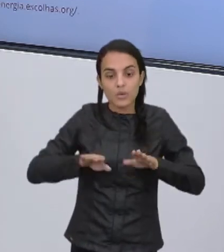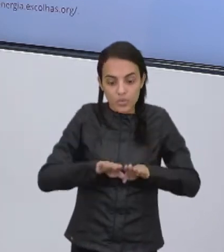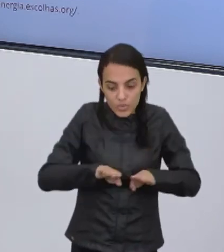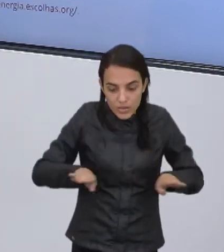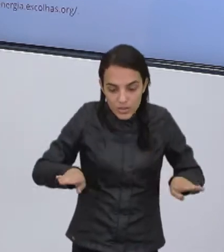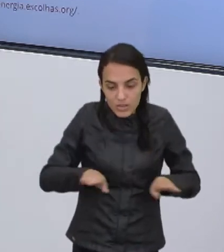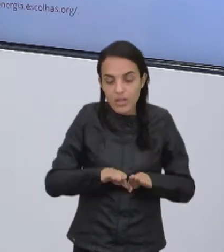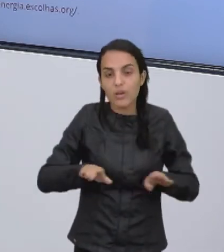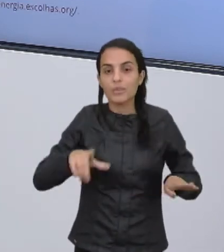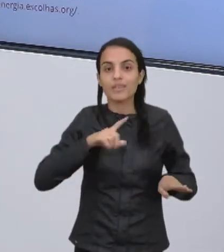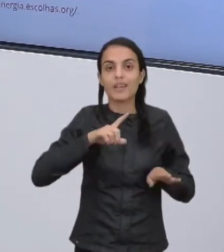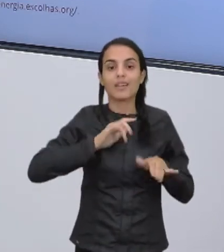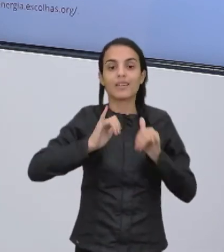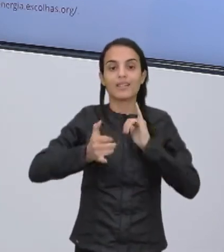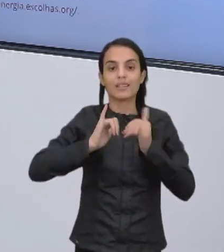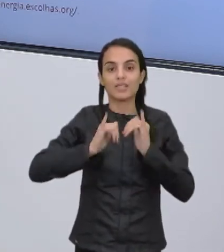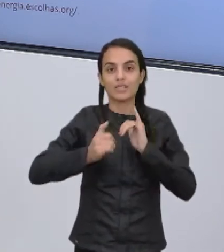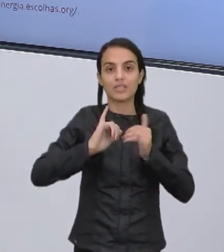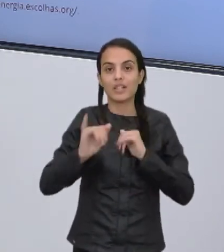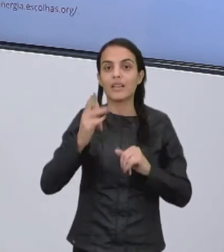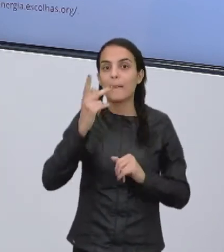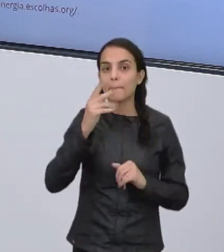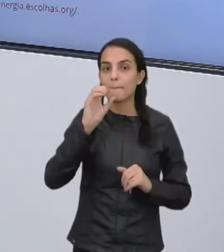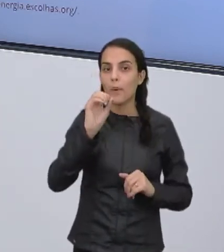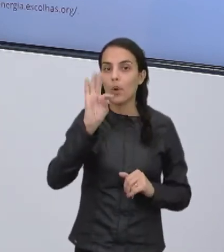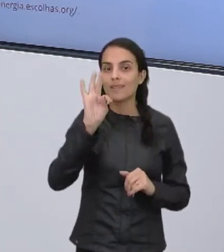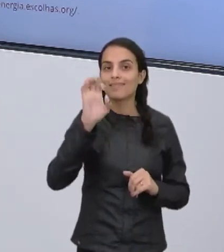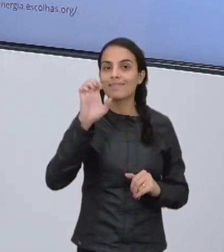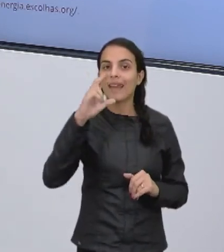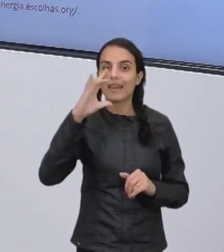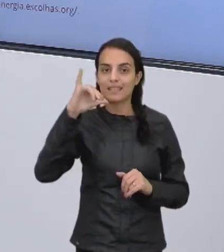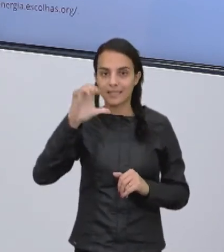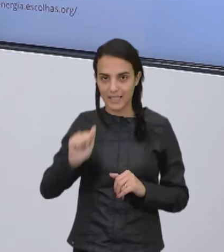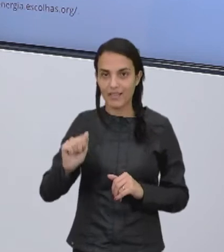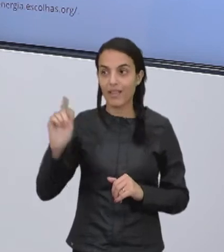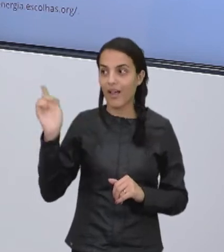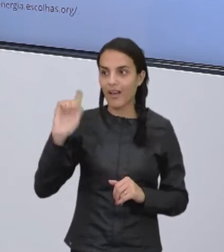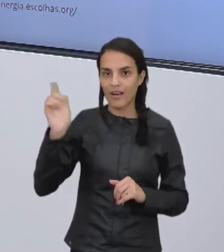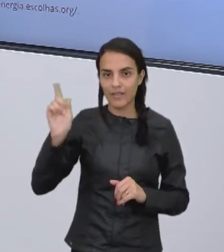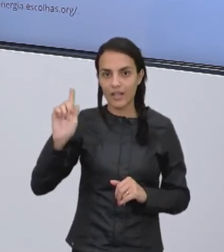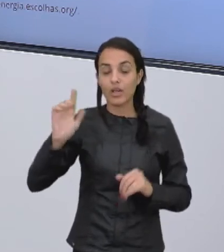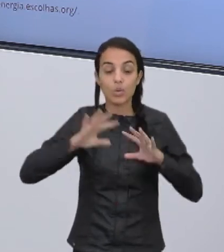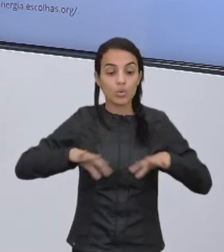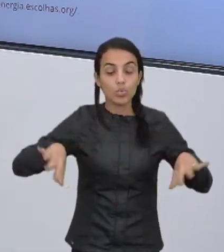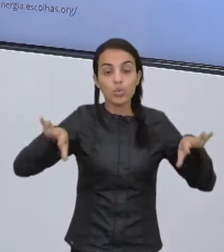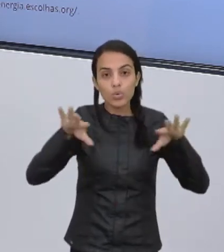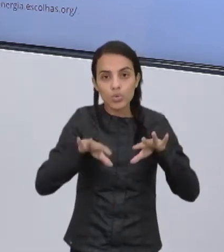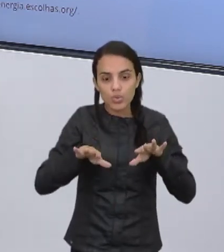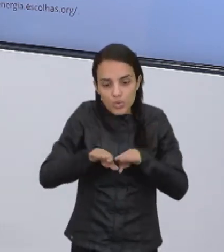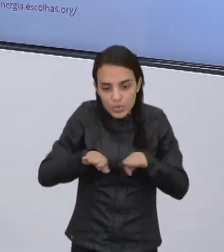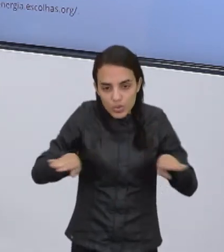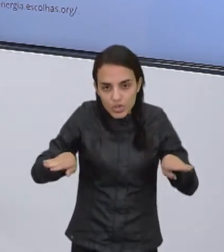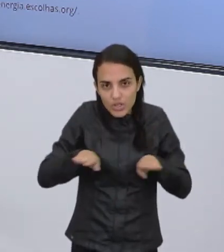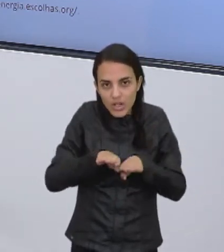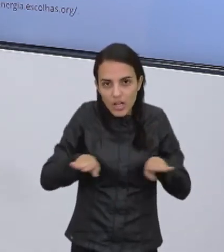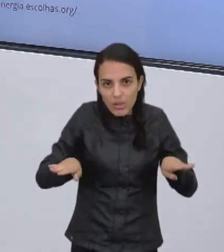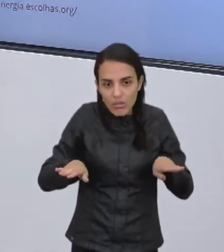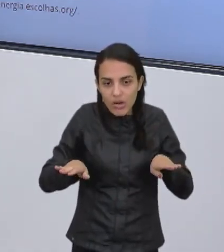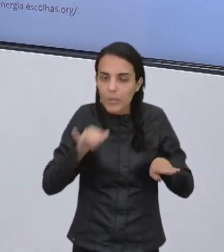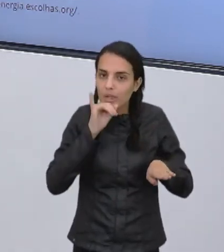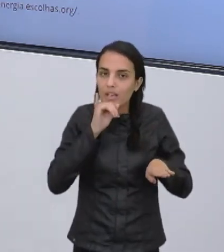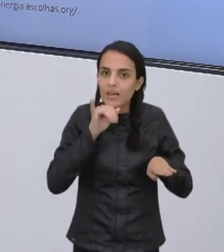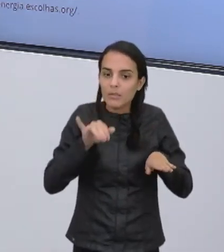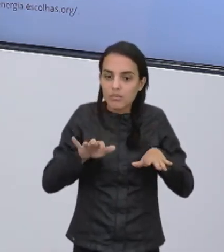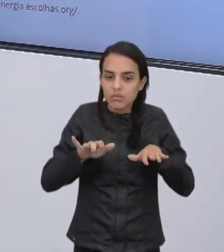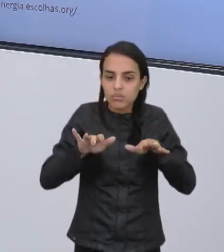tipo de energia chamada potencial, né? Potencial gravitacional, porque tudo que sai do chão tende a descer. Tá certo? Criar